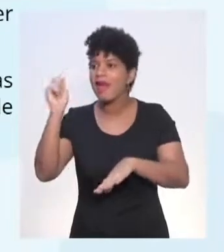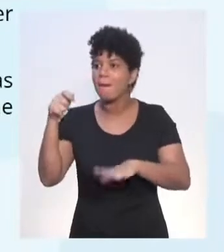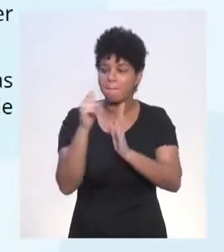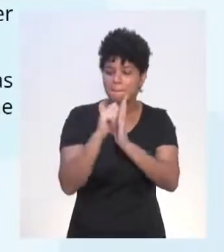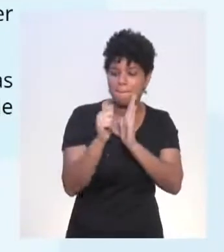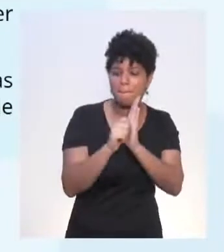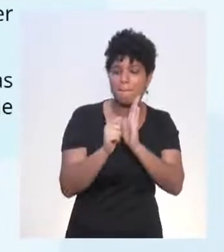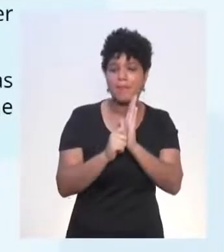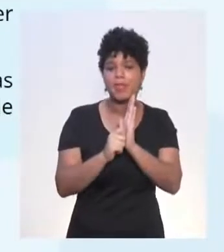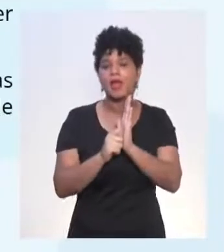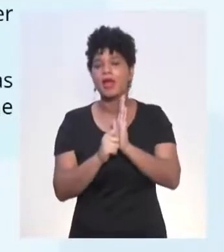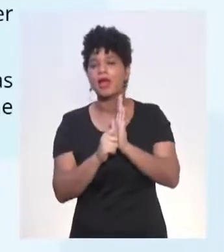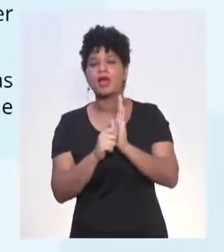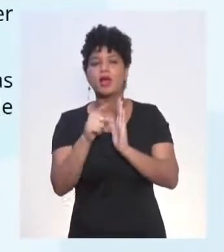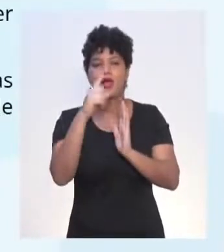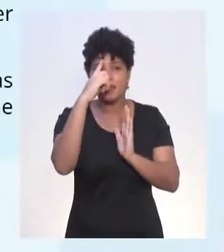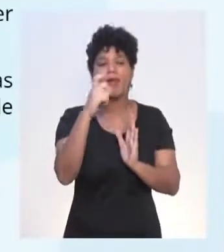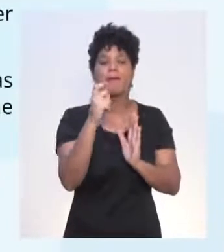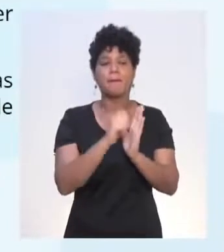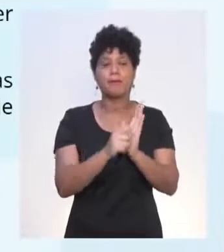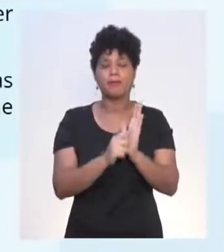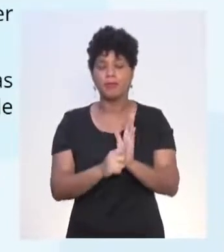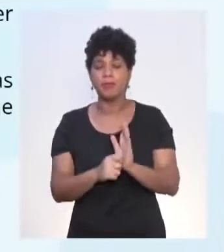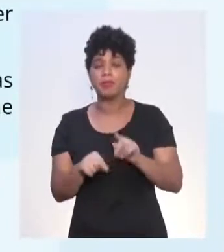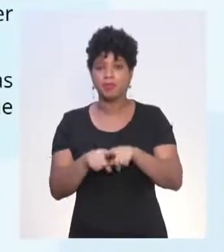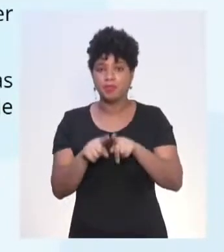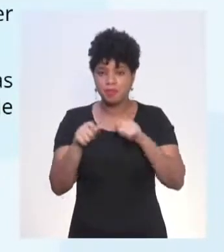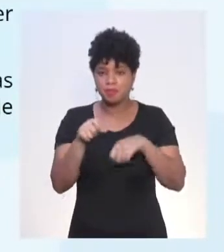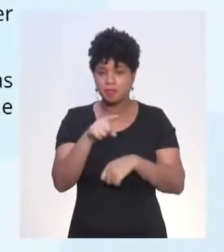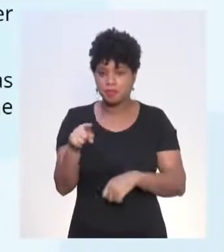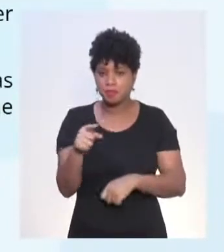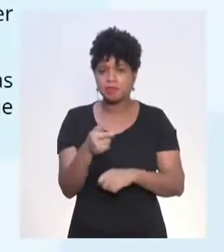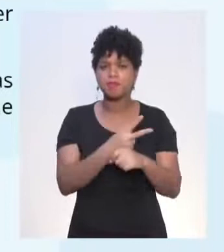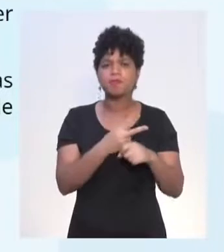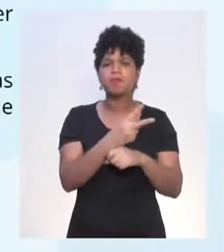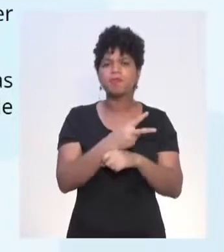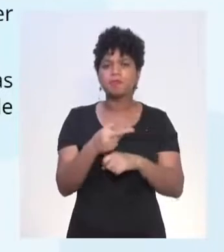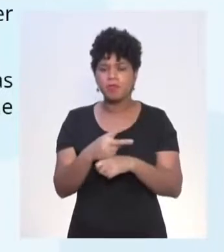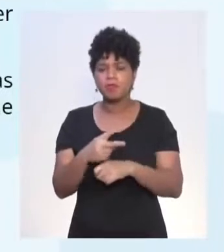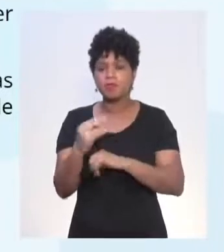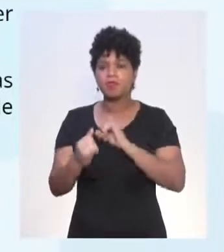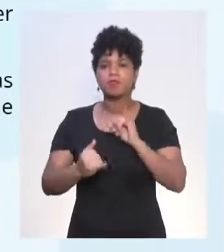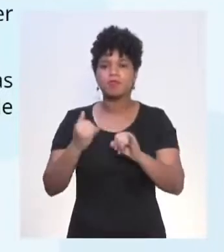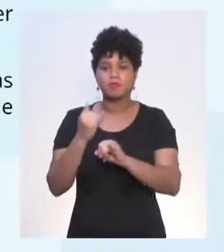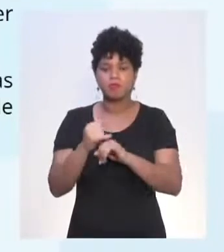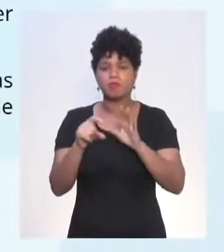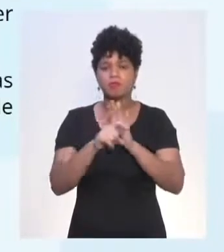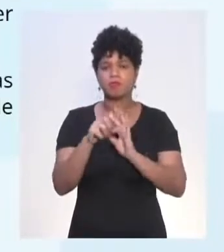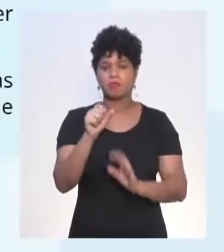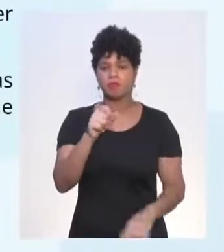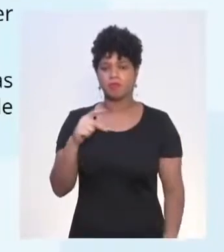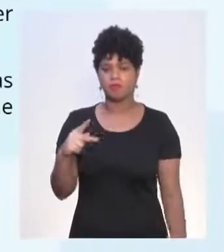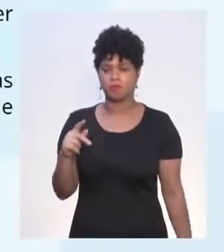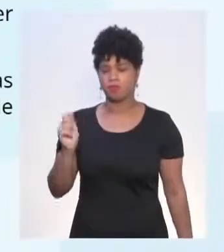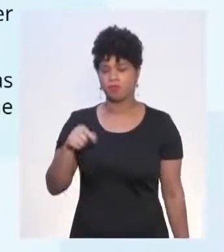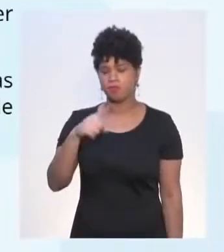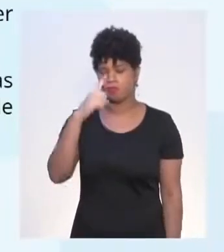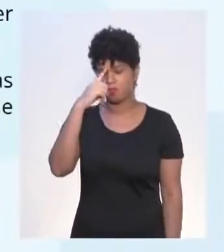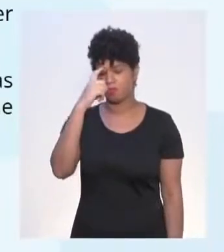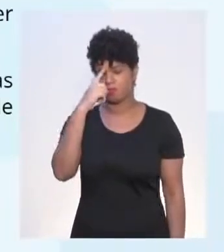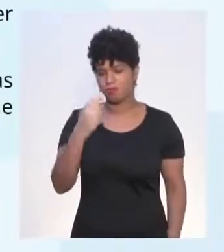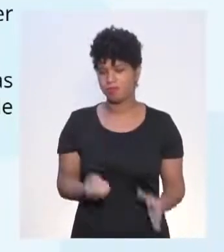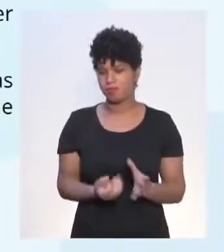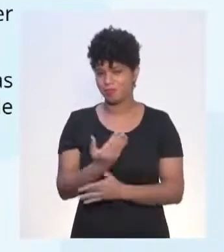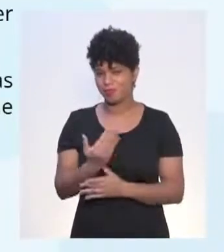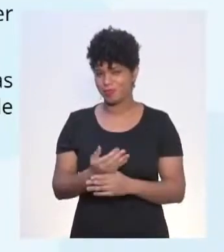futuro procure na internet aplicativos que ajudem a fazer composições e tem bastante viu turma sempre que possível procure por